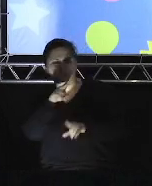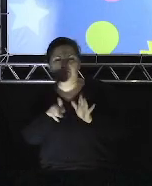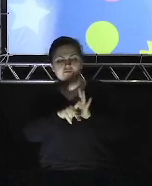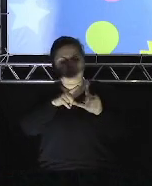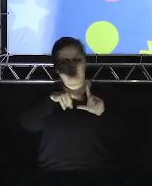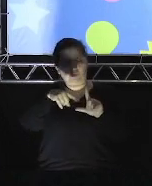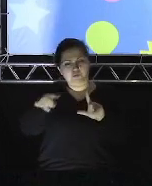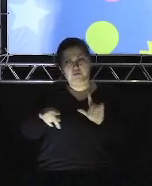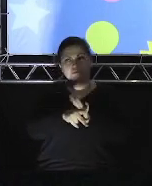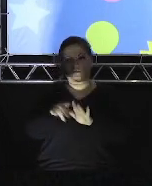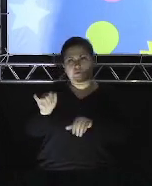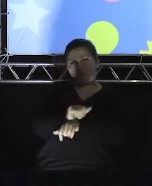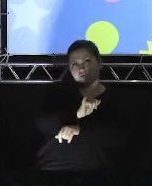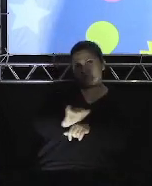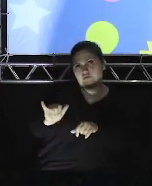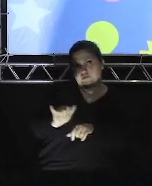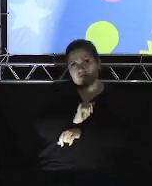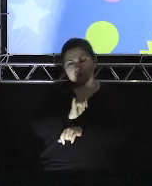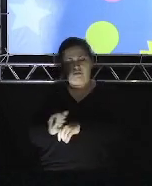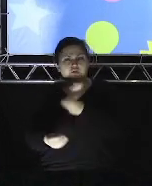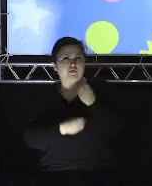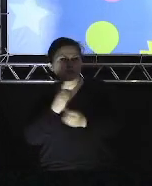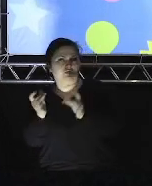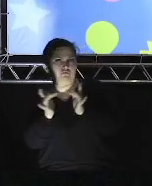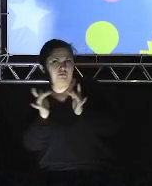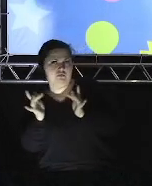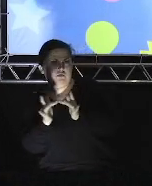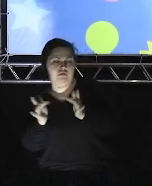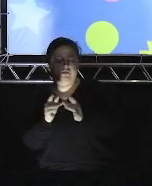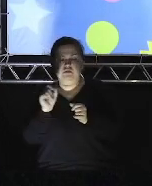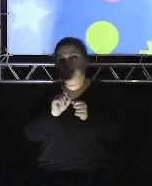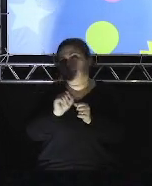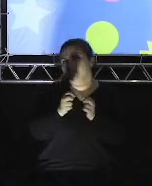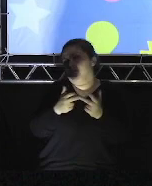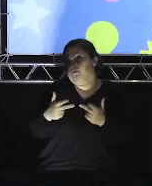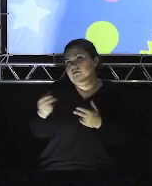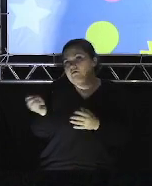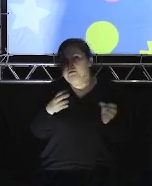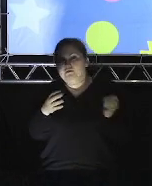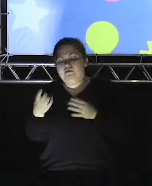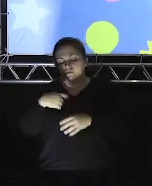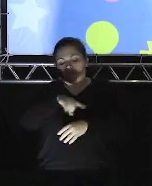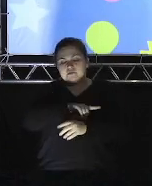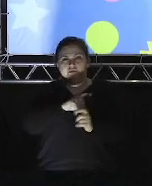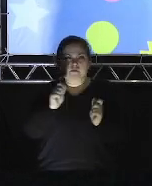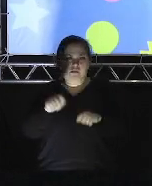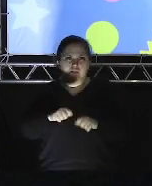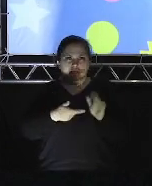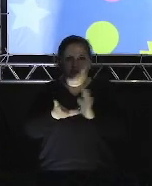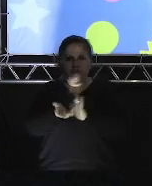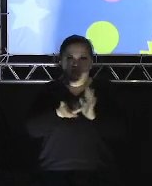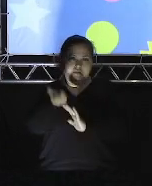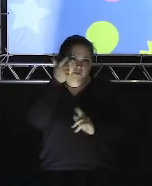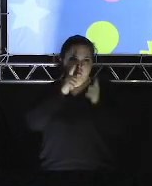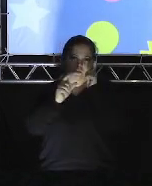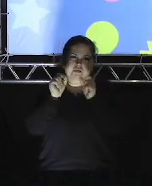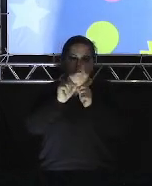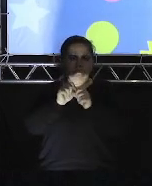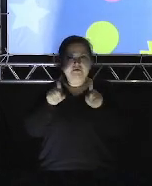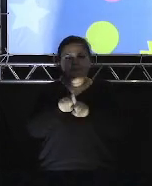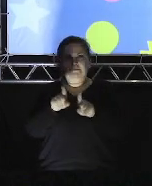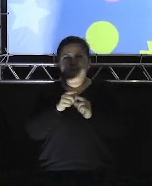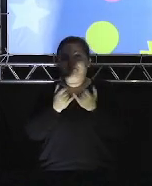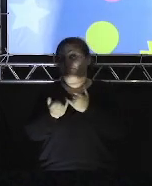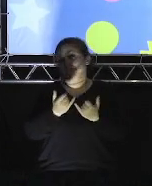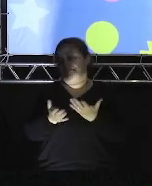nível estratégico, com o tático, fazendo coisas que nós, como agilidade, conseguimos fazer, por